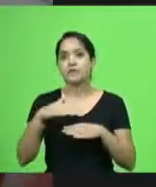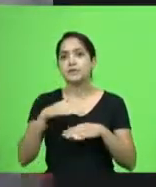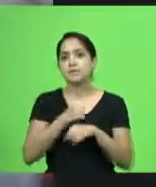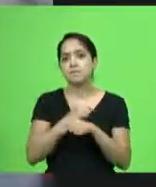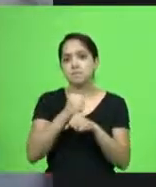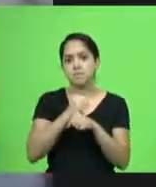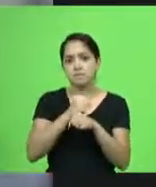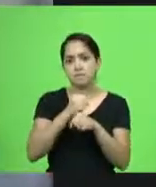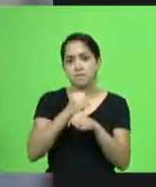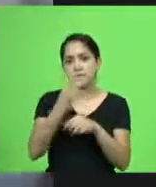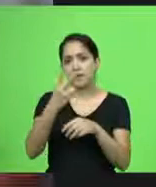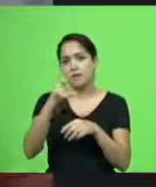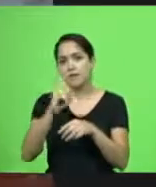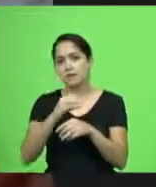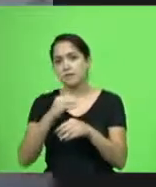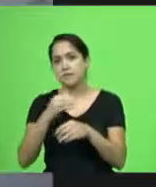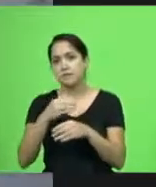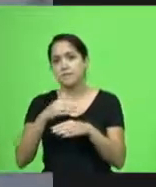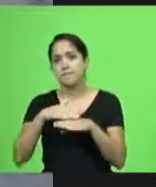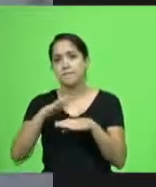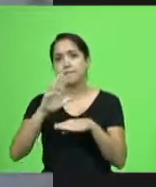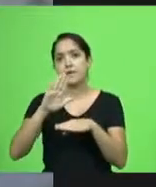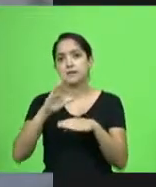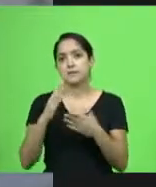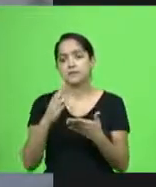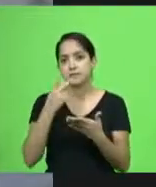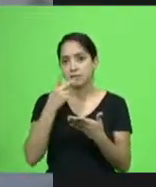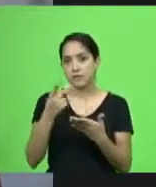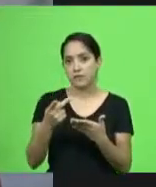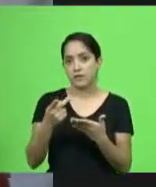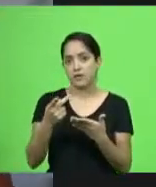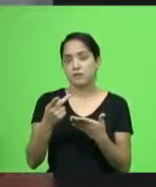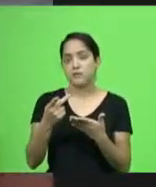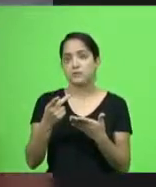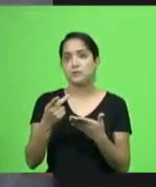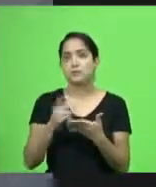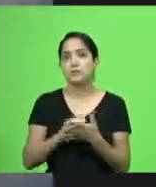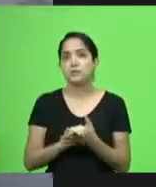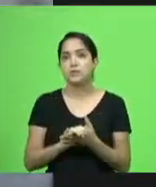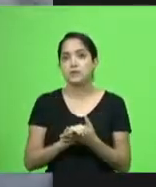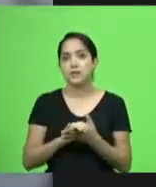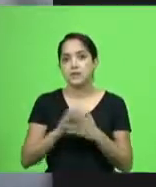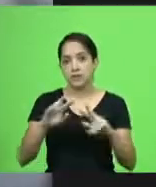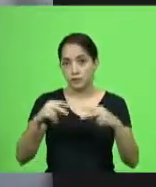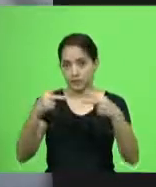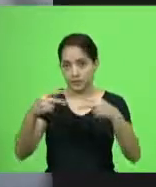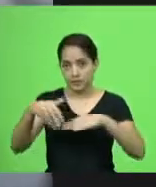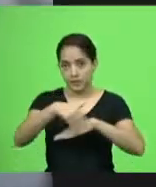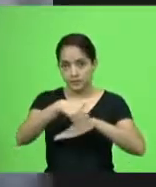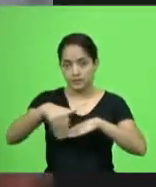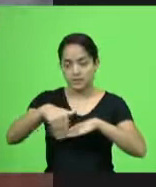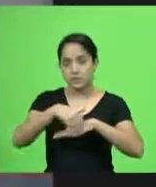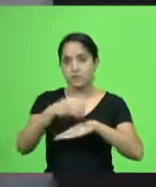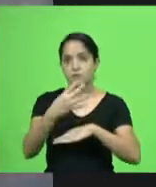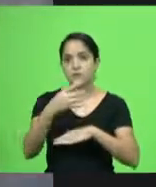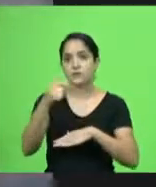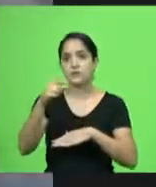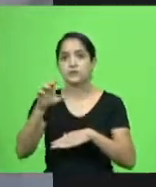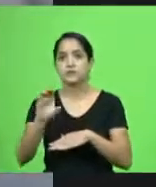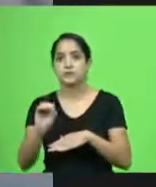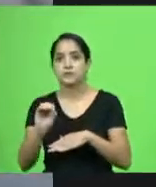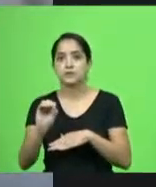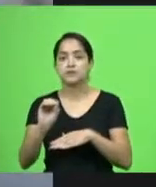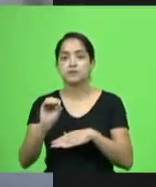20 anos que está se falando na duplicação da 470. Isso não vai